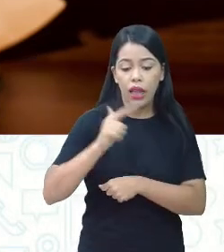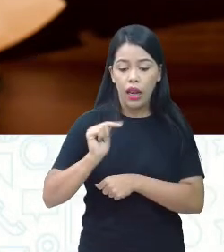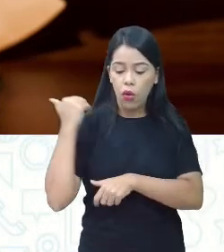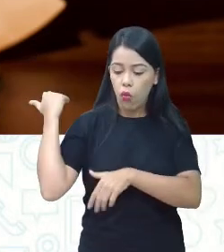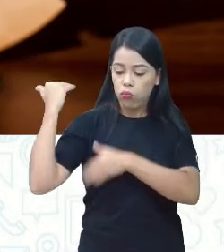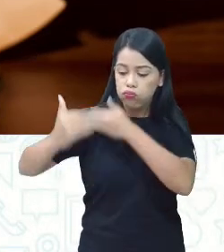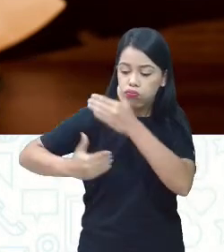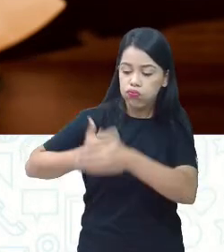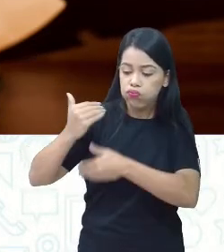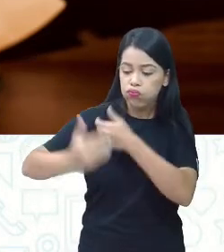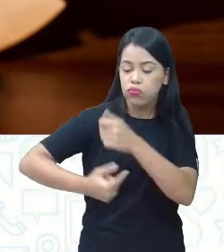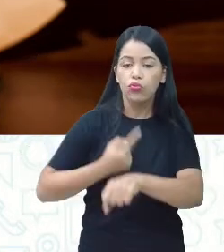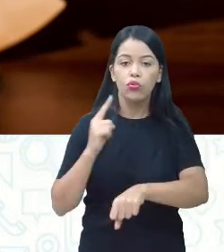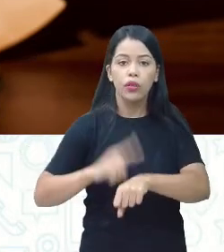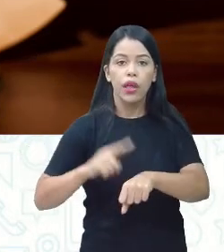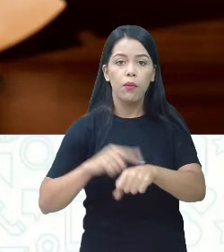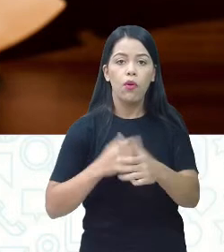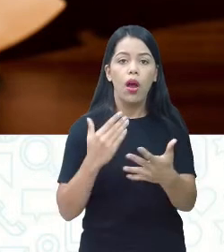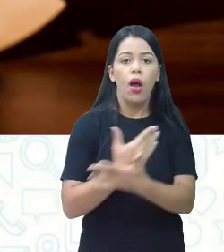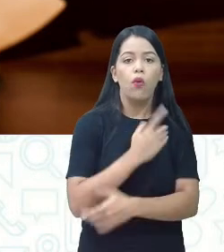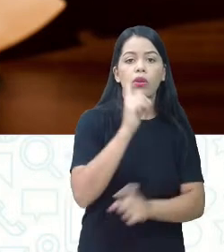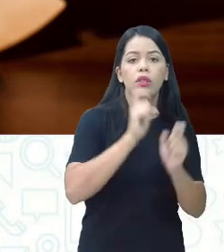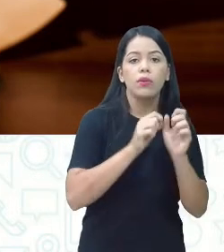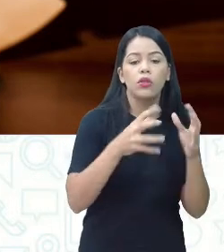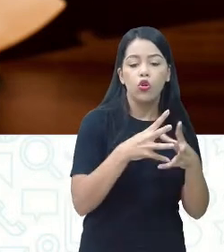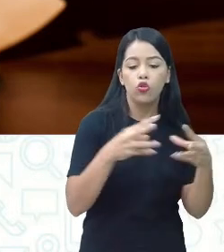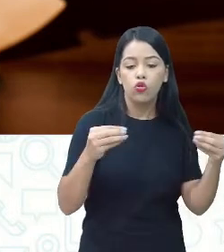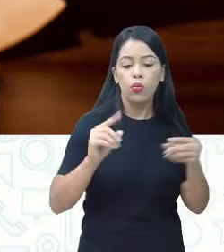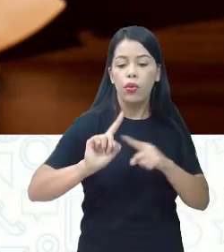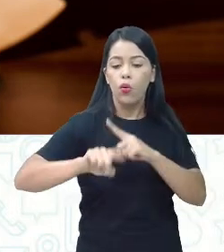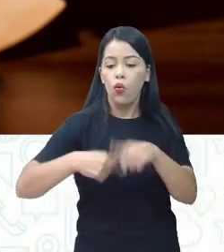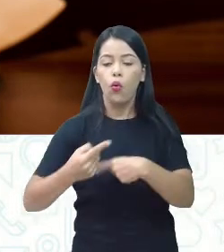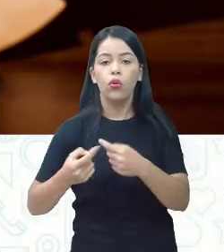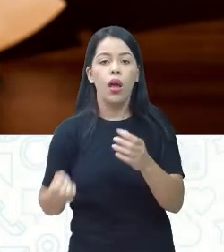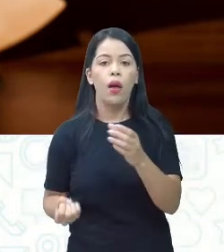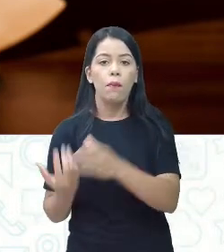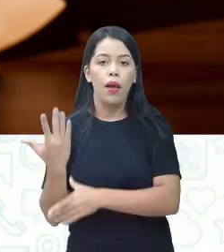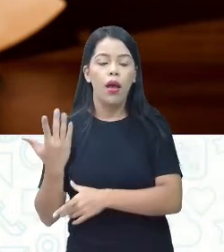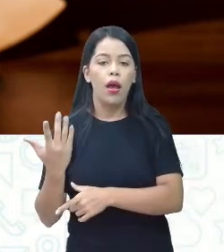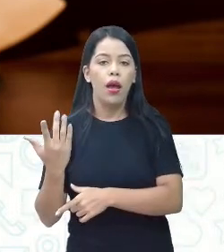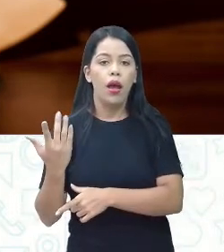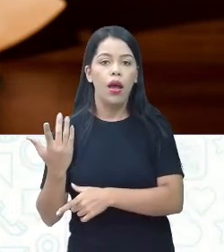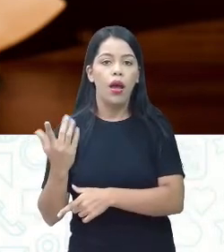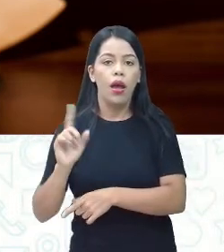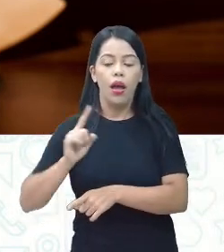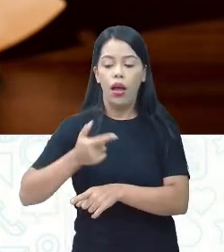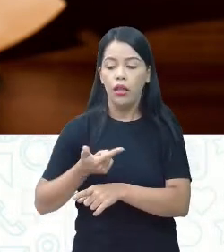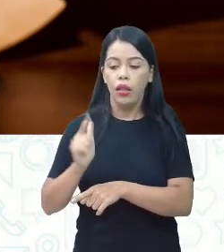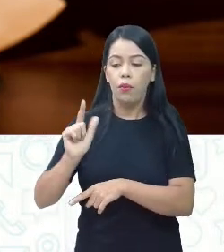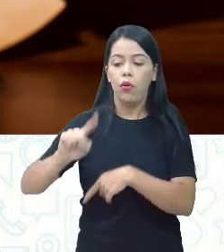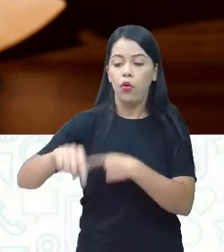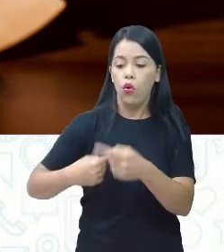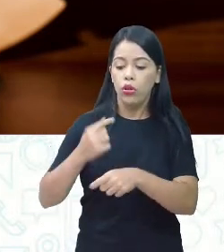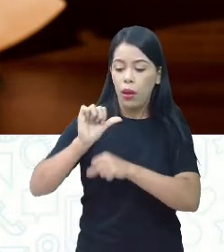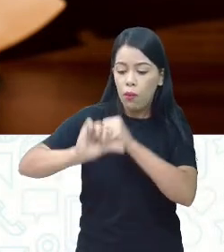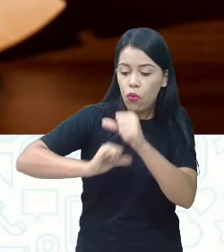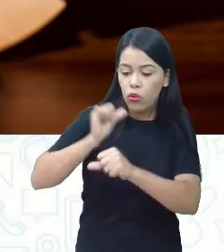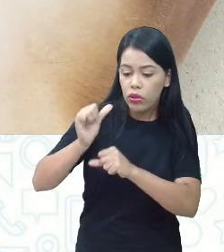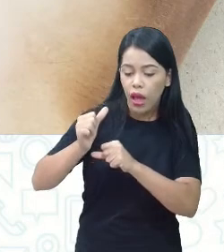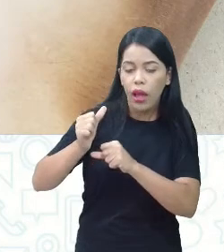Algumas expressões deixaram de existir, outras novas surgiram e outras se transformaram com a ação do